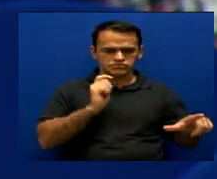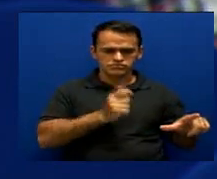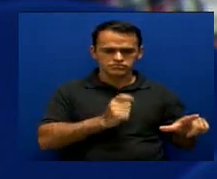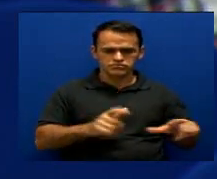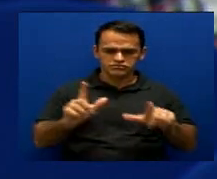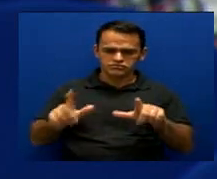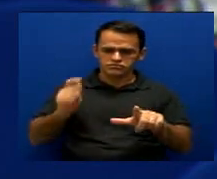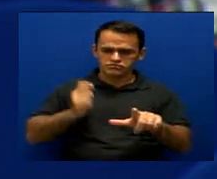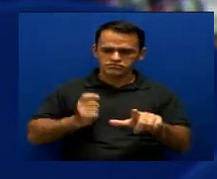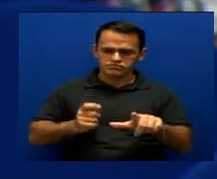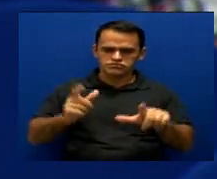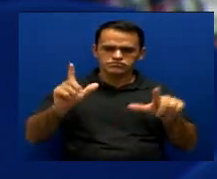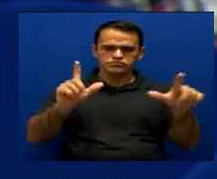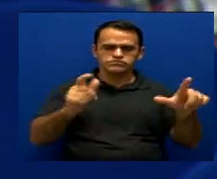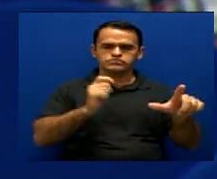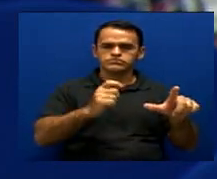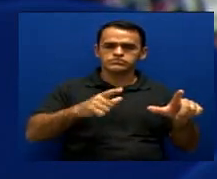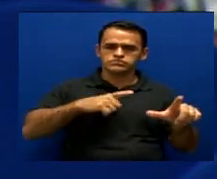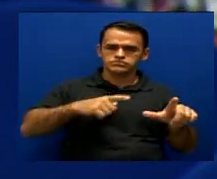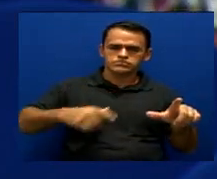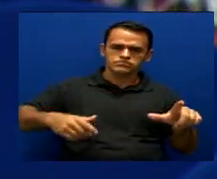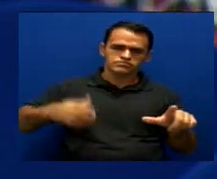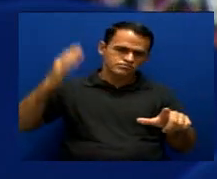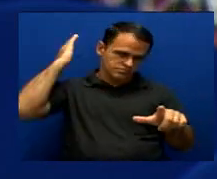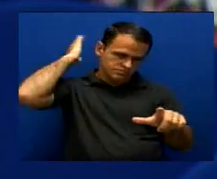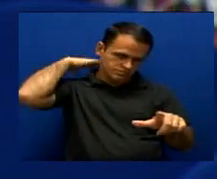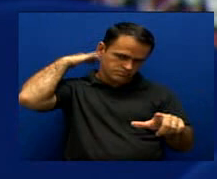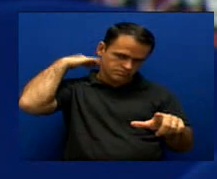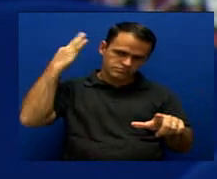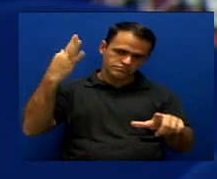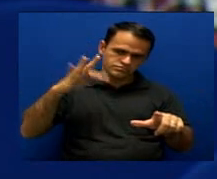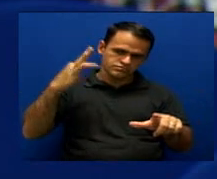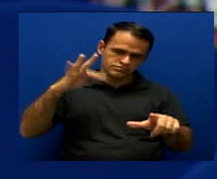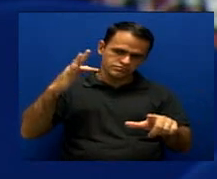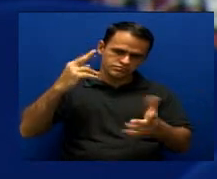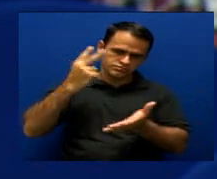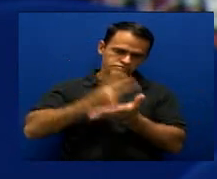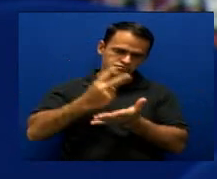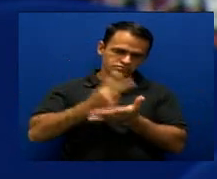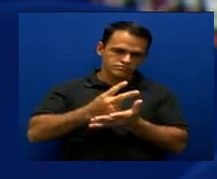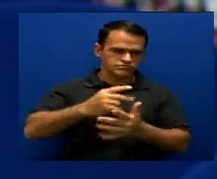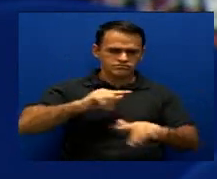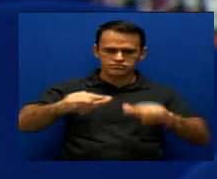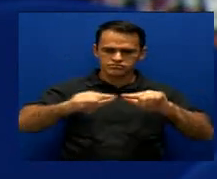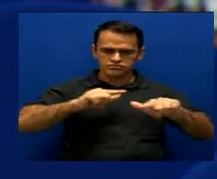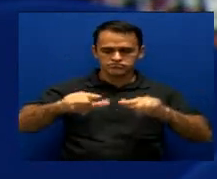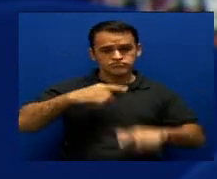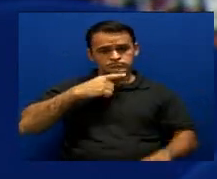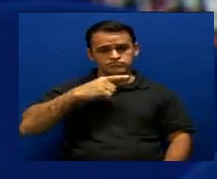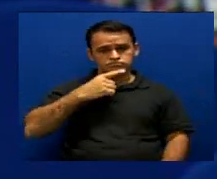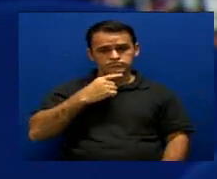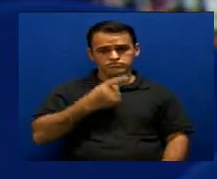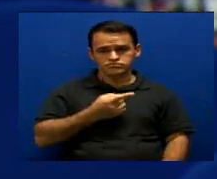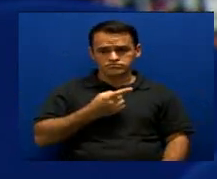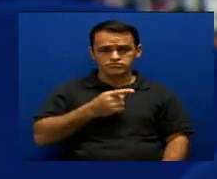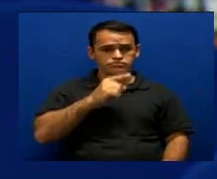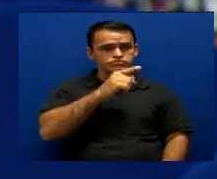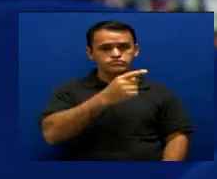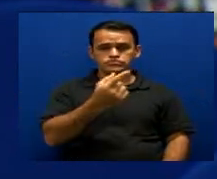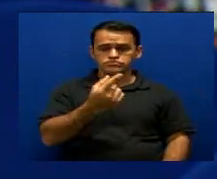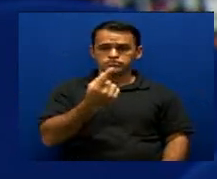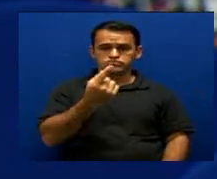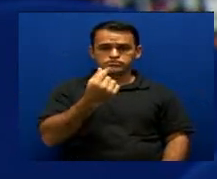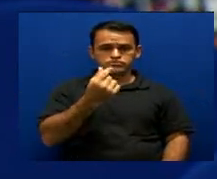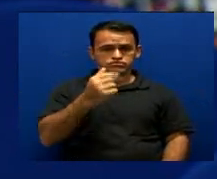dor crônica na coluna que impossibilita de trabalhar e ele é nem ele nem recebe o